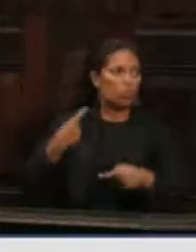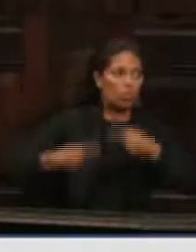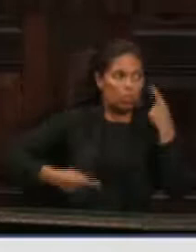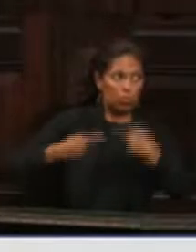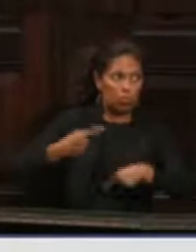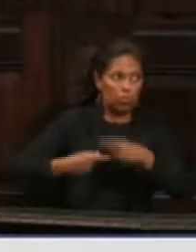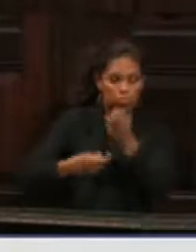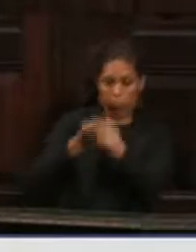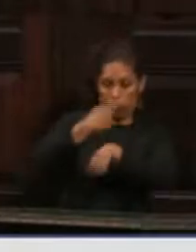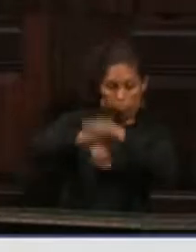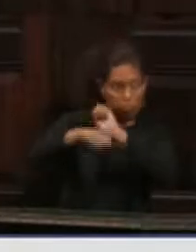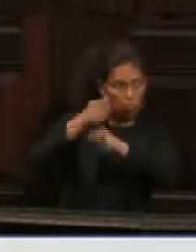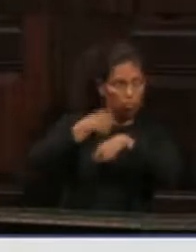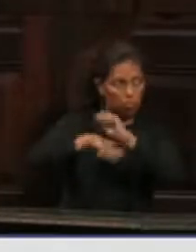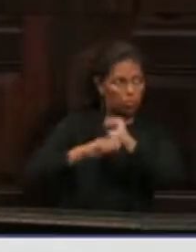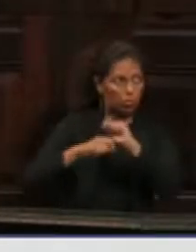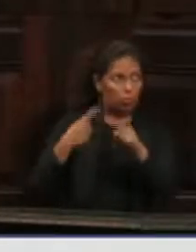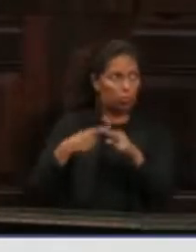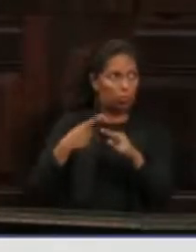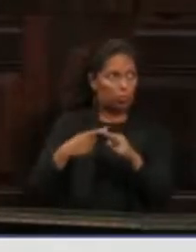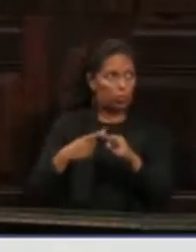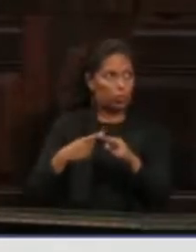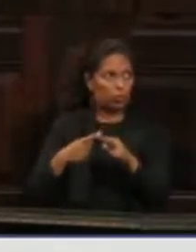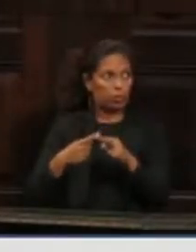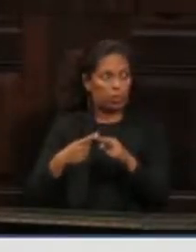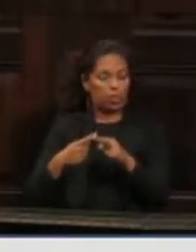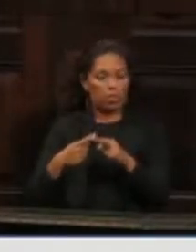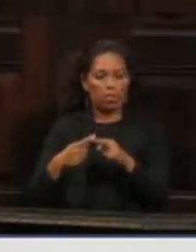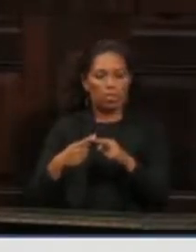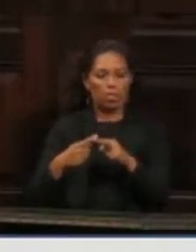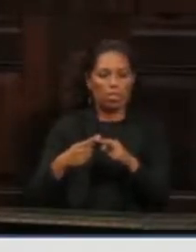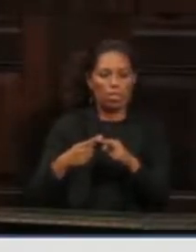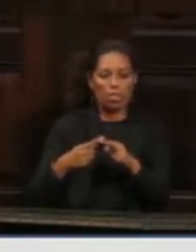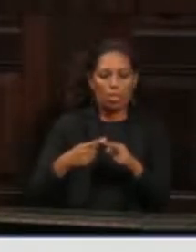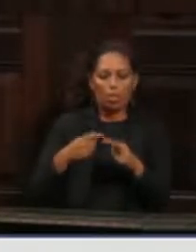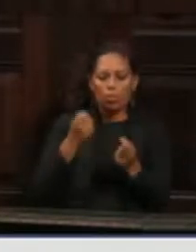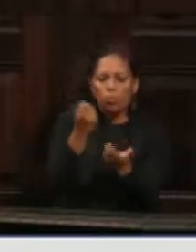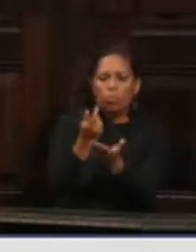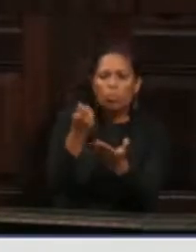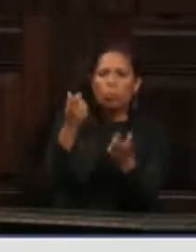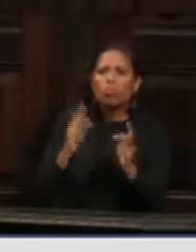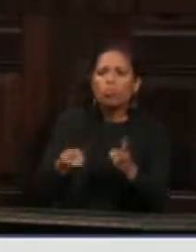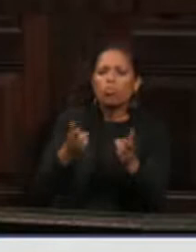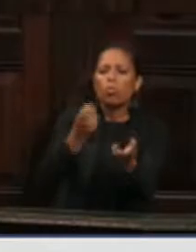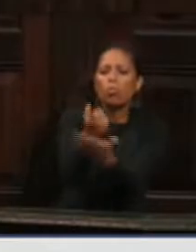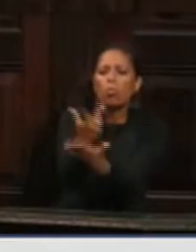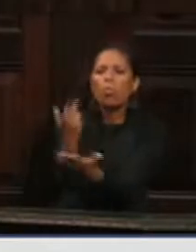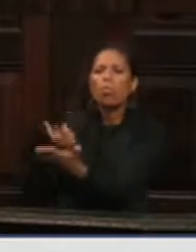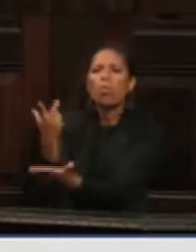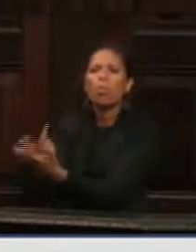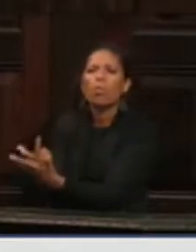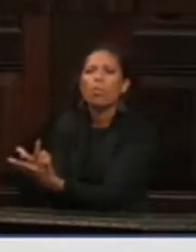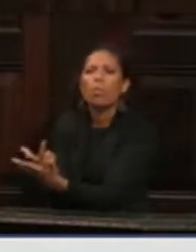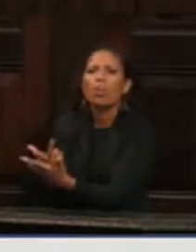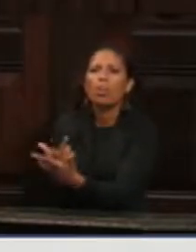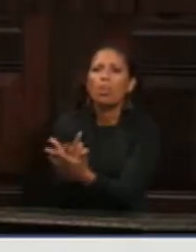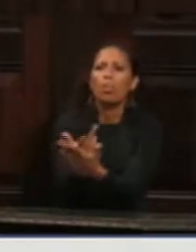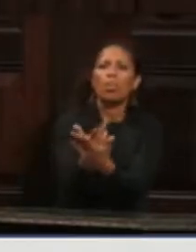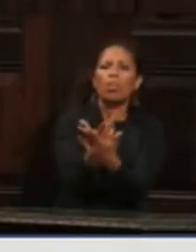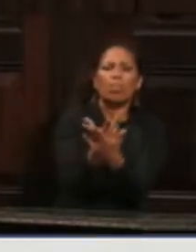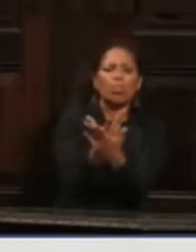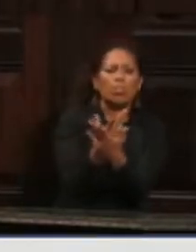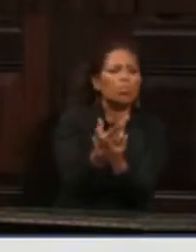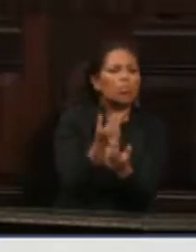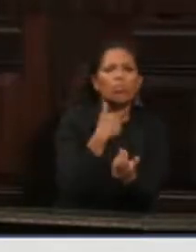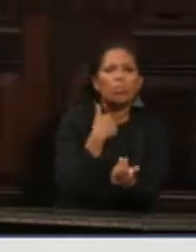parlamento não ter custos de gabinete, de salário, que seja uma decisão jurídica favorável, que